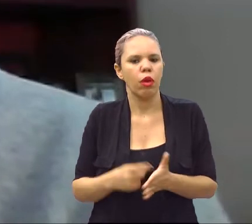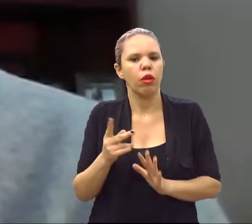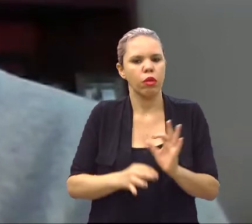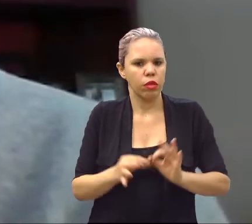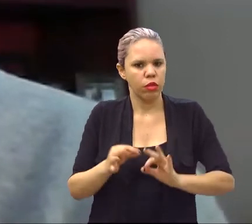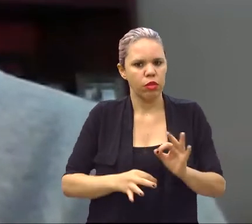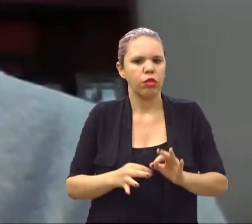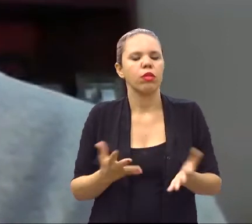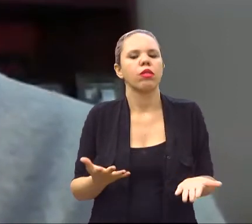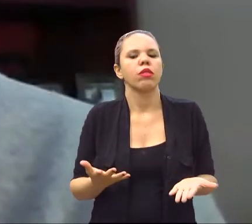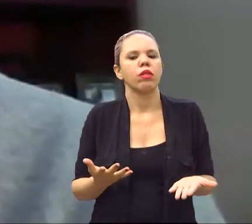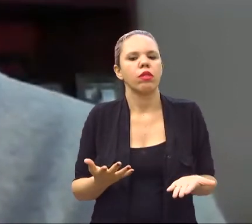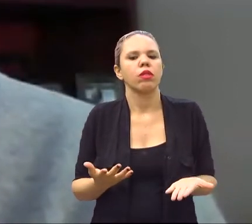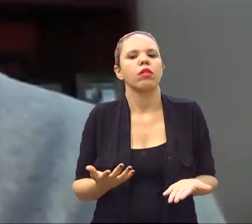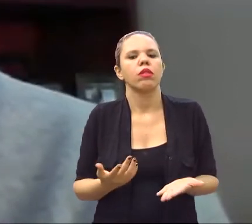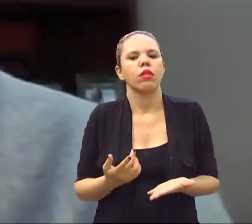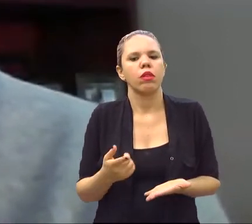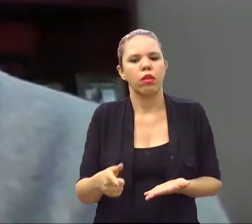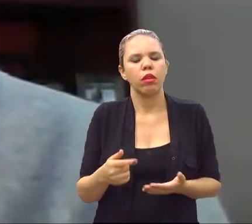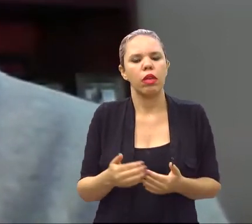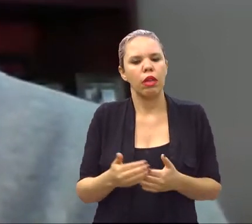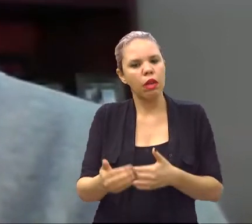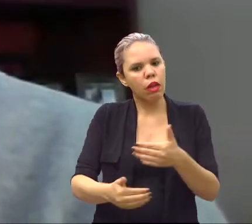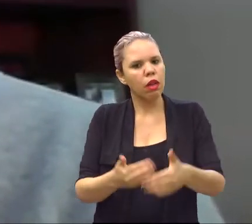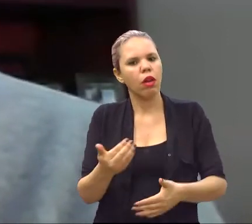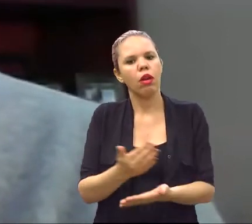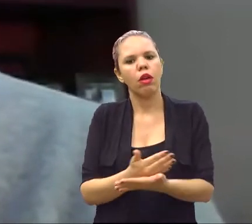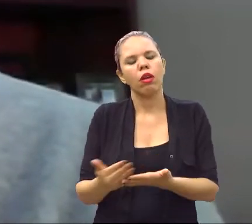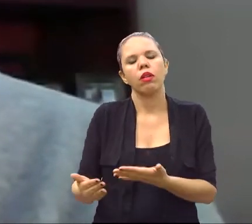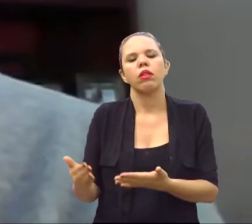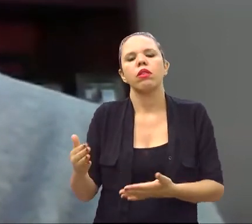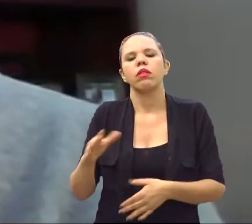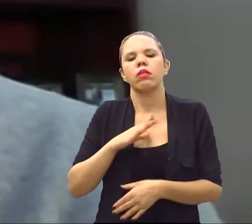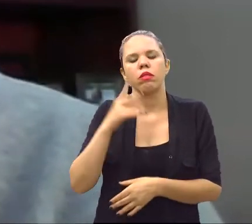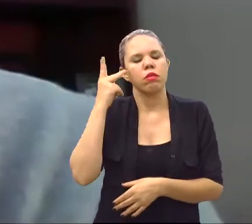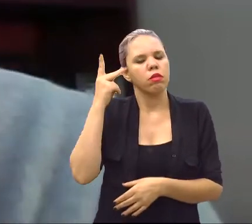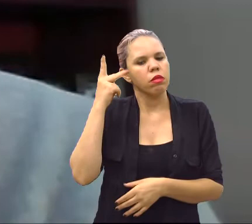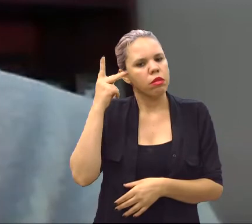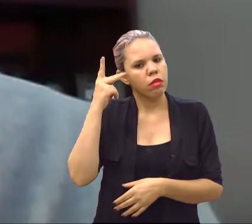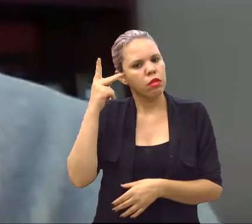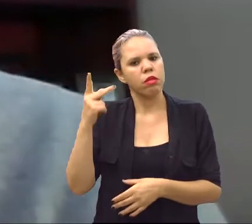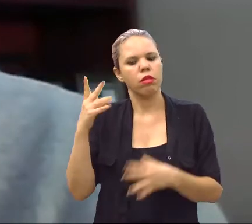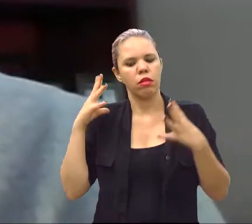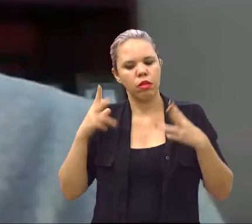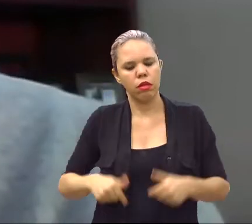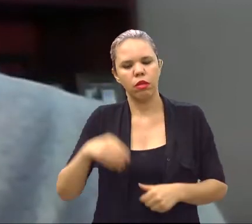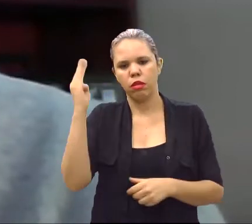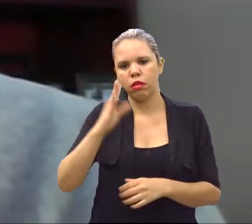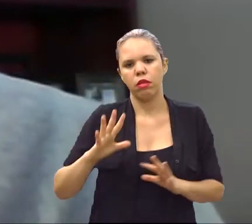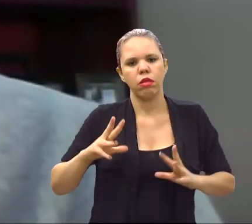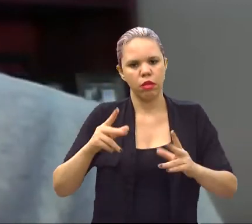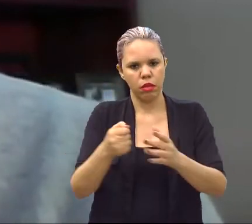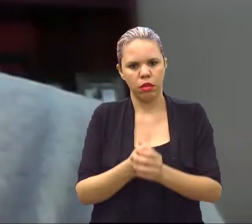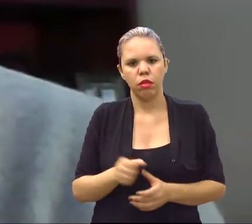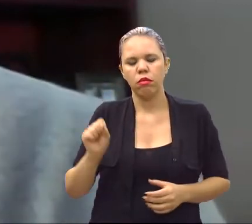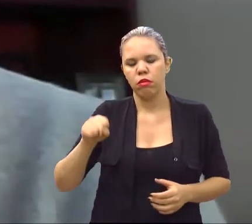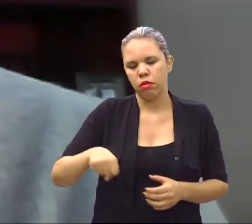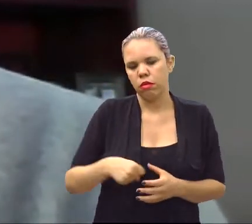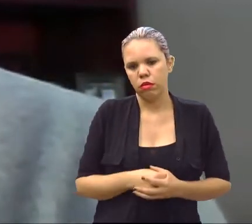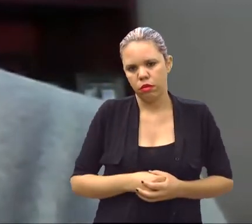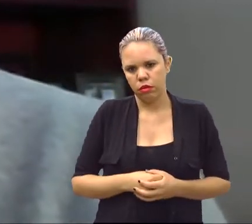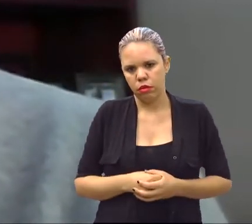algum projeto de logística reversa. Essa tendência que começou com São Paulo deve ir para o Brasil todo. Aí